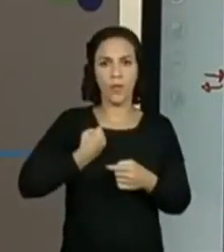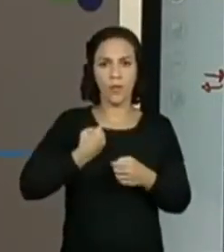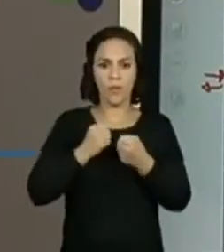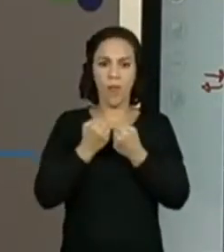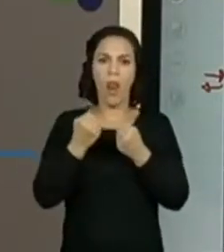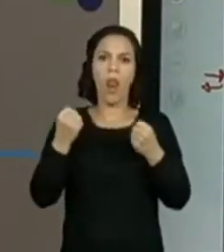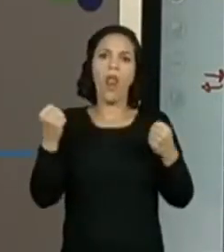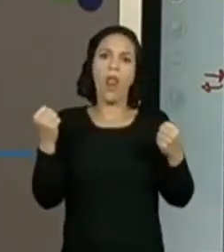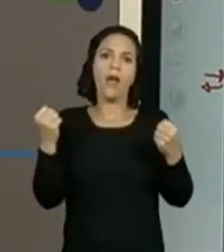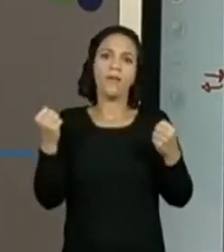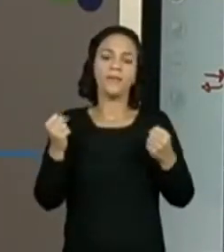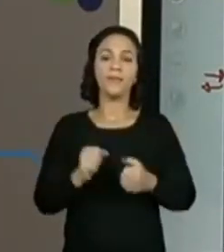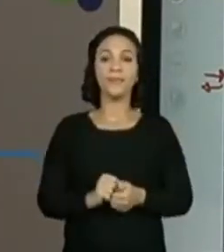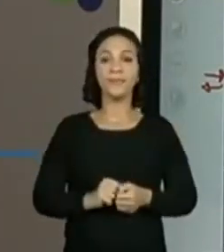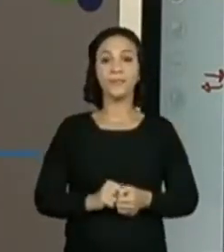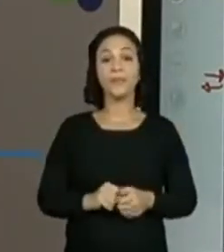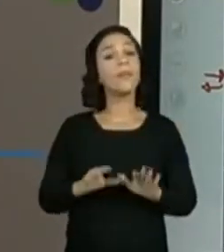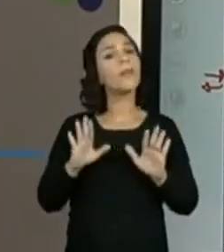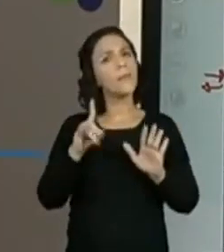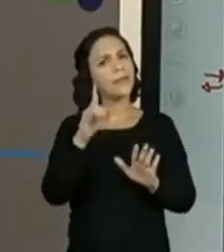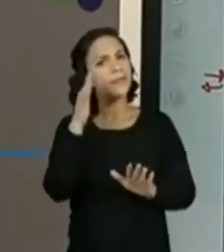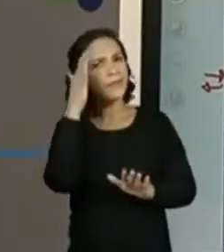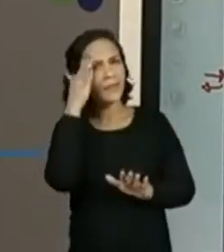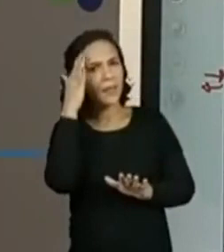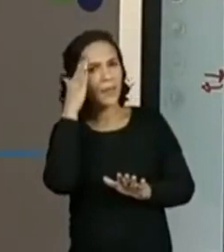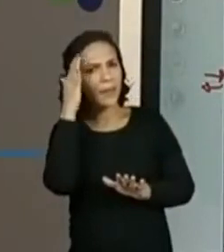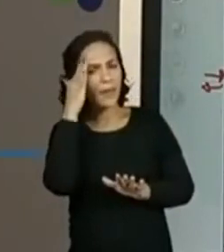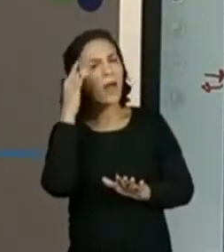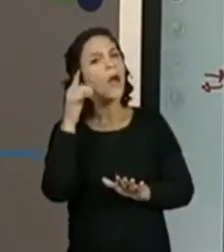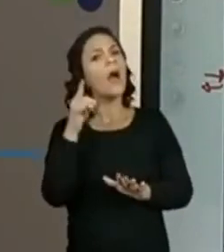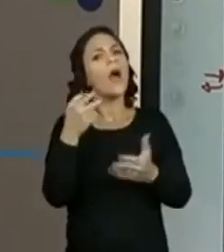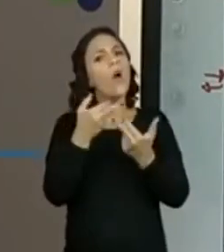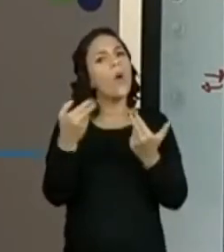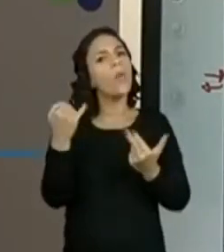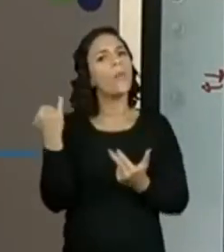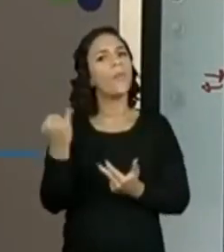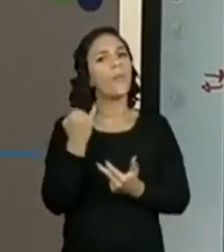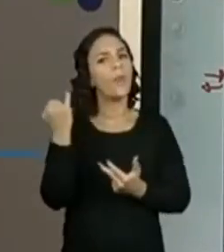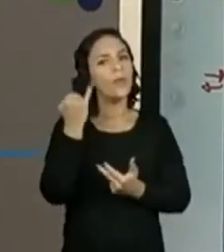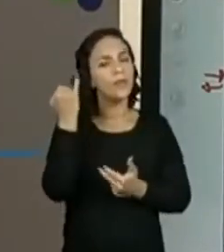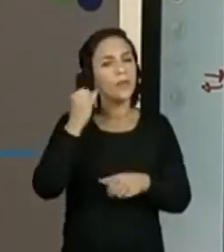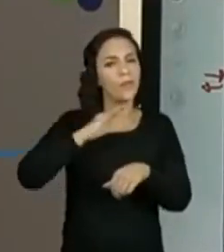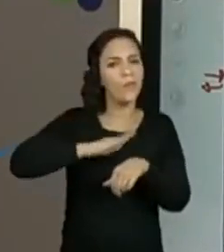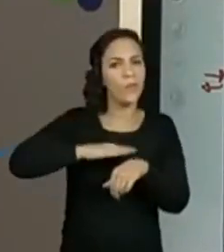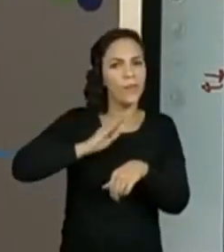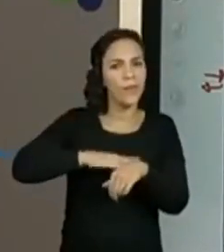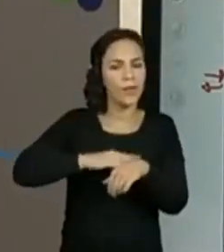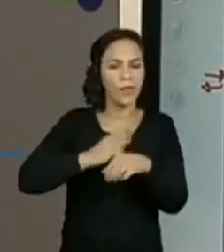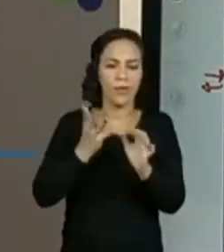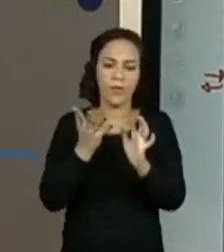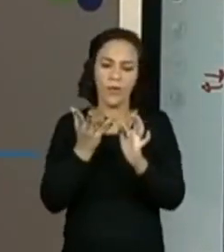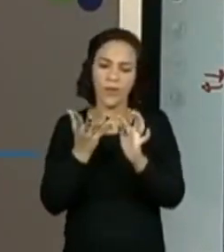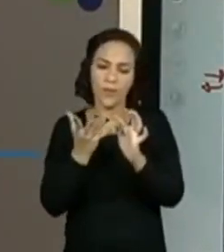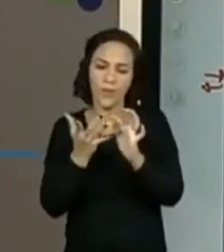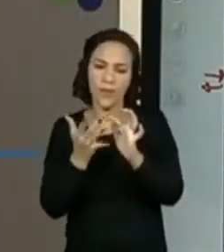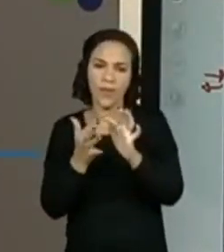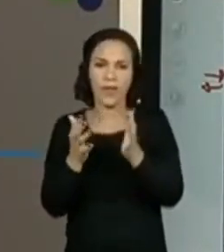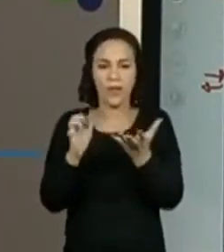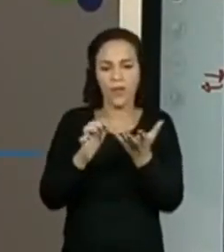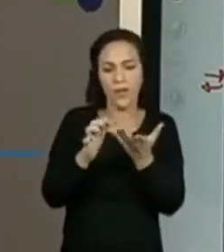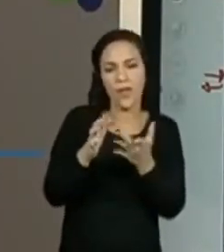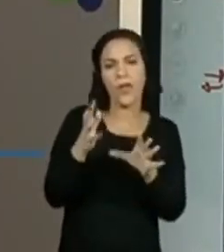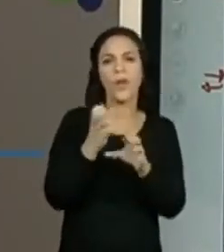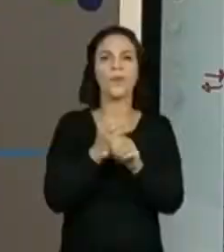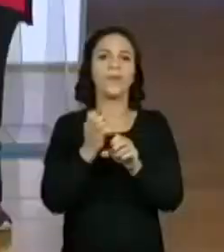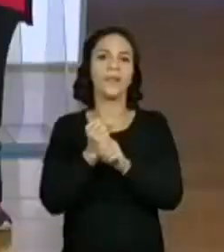coisas. Mas você sabia que tem alguns detalhes que são muito importantes na hora de contar? E é sobre isso que nós vamos falar